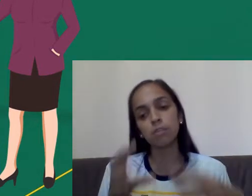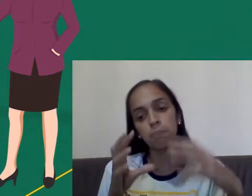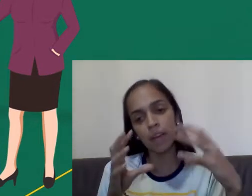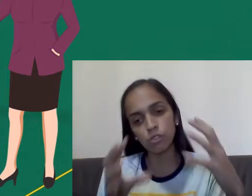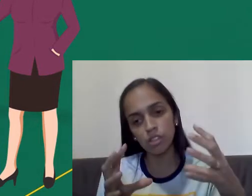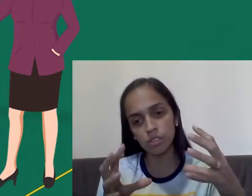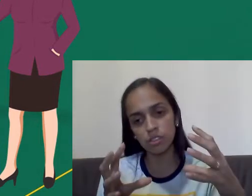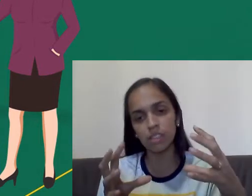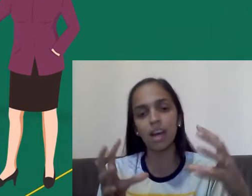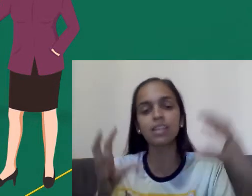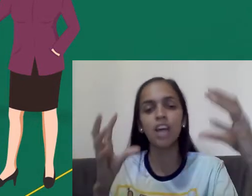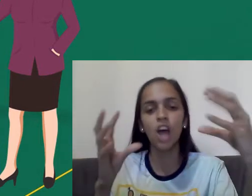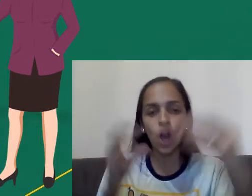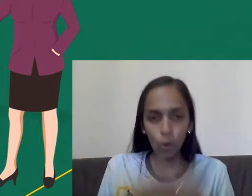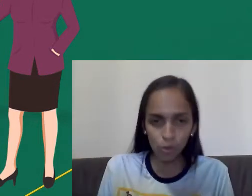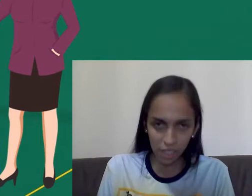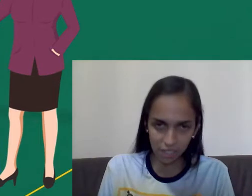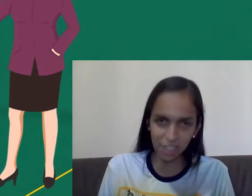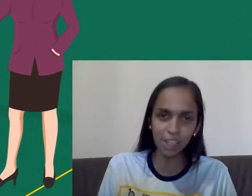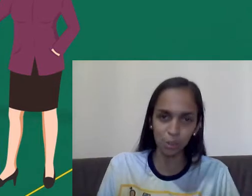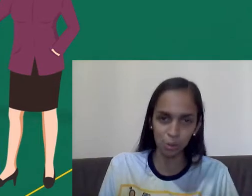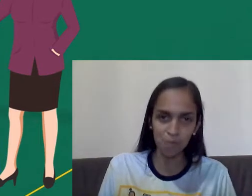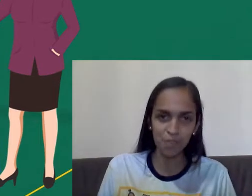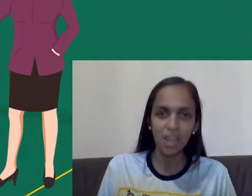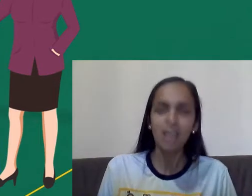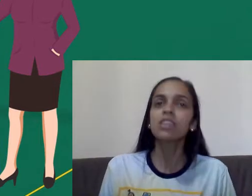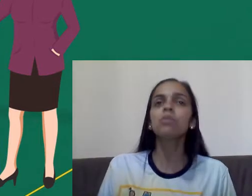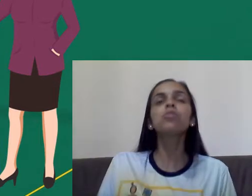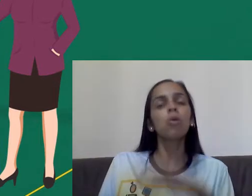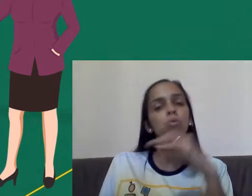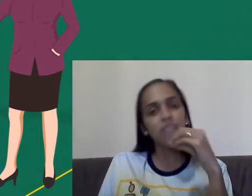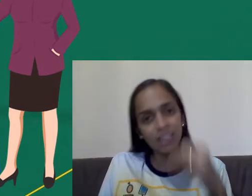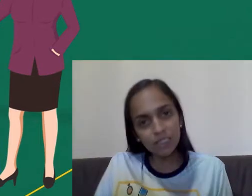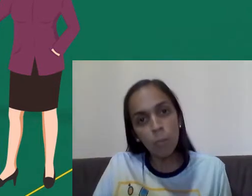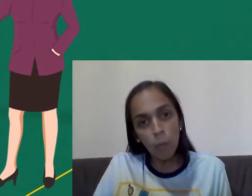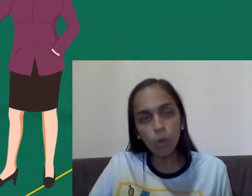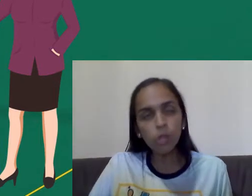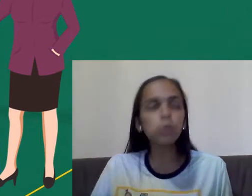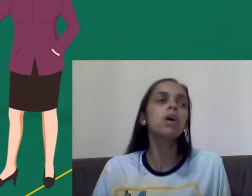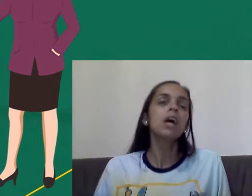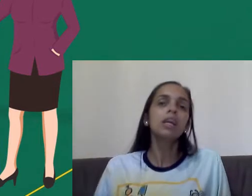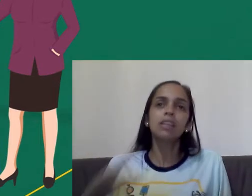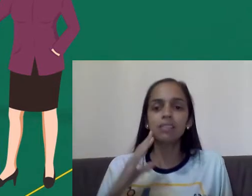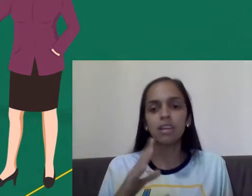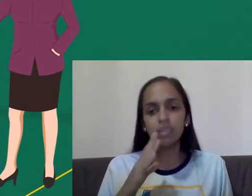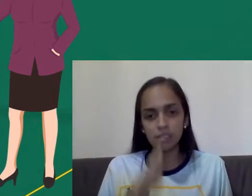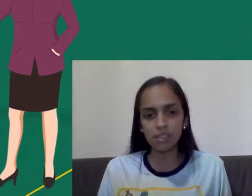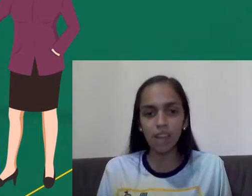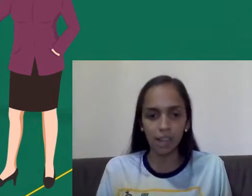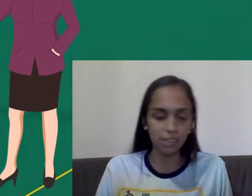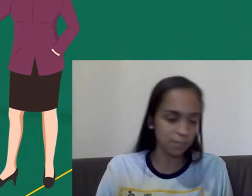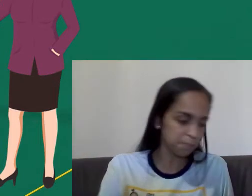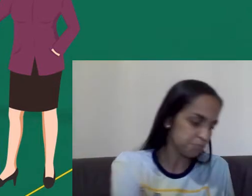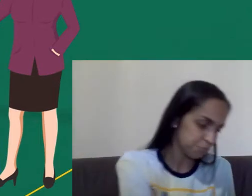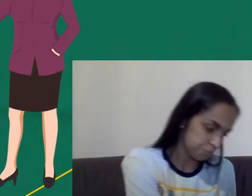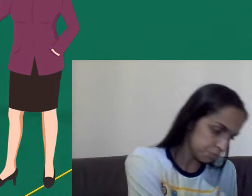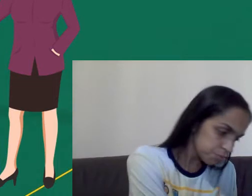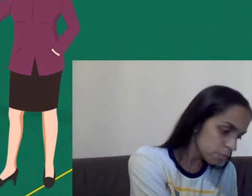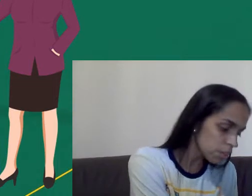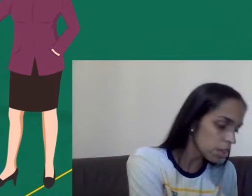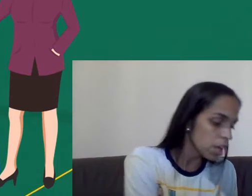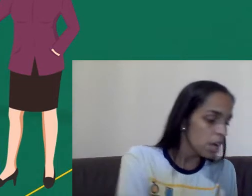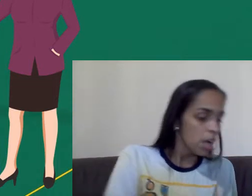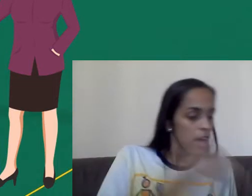diferentes aspectos da sociedade contracenando. Então, isso acontece muito nas grandes cidades.